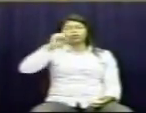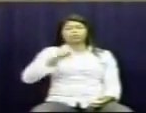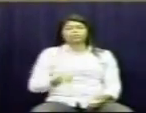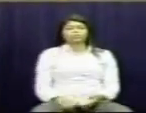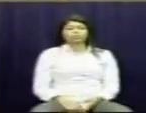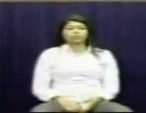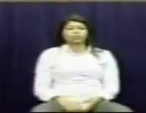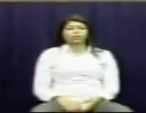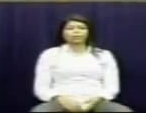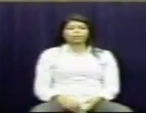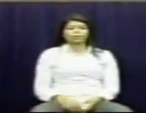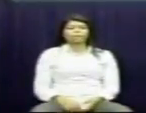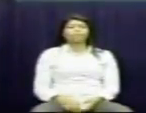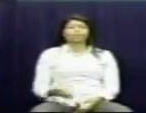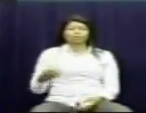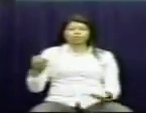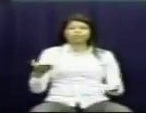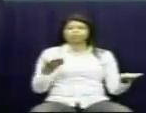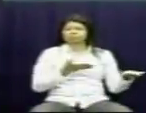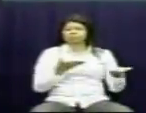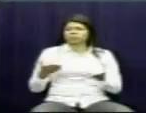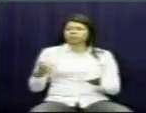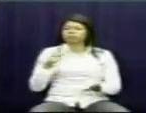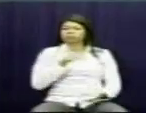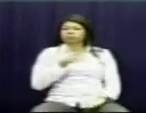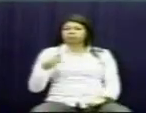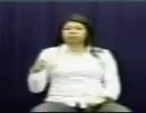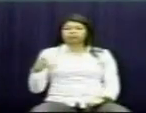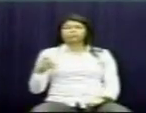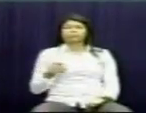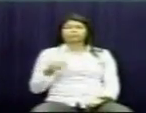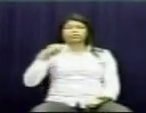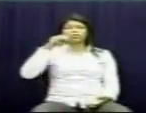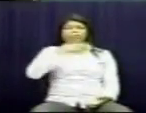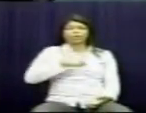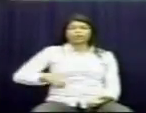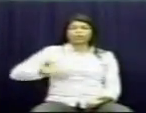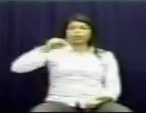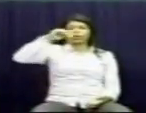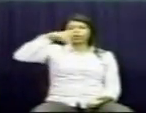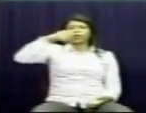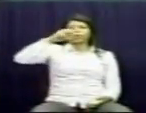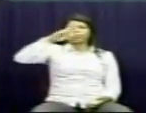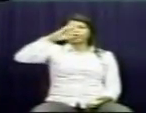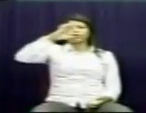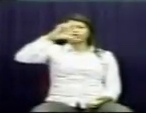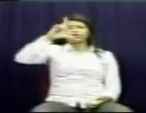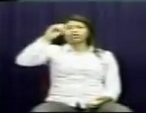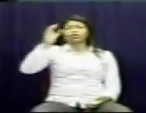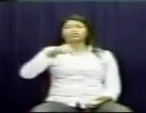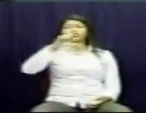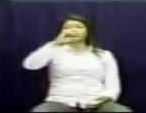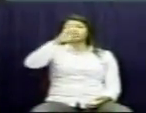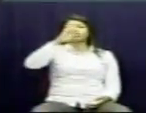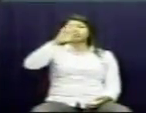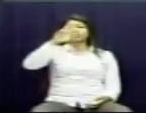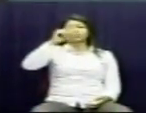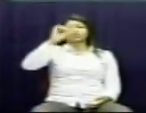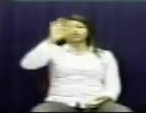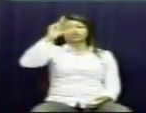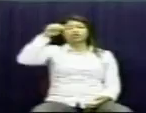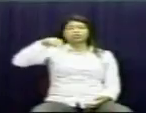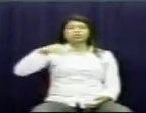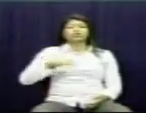Excelentíssimo senhor vereador Marcelo Serafim, presidente desta sessão, em nome de quem eu gostaria de cumprimentar todos os membros da mesa,